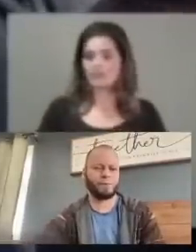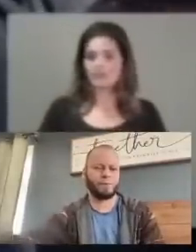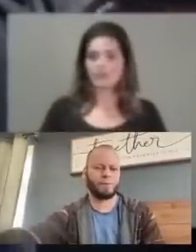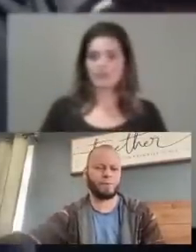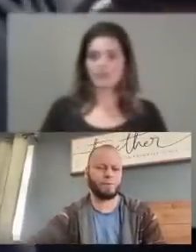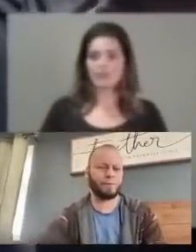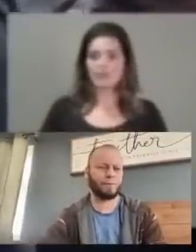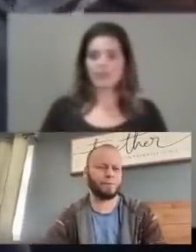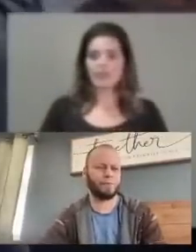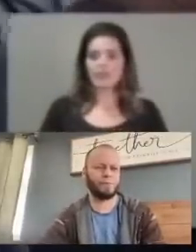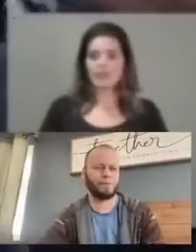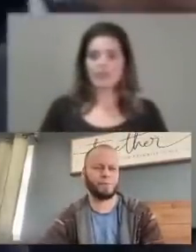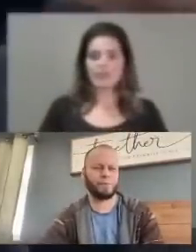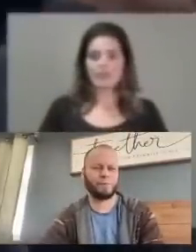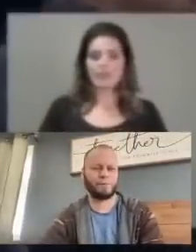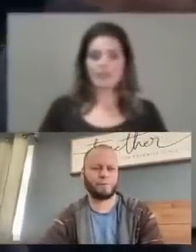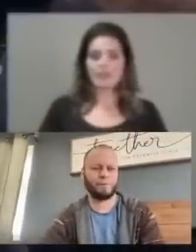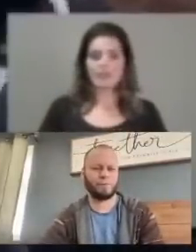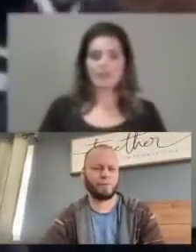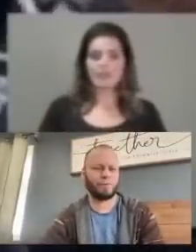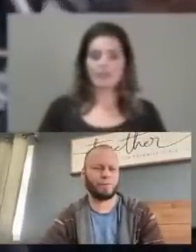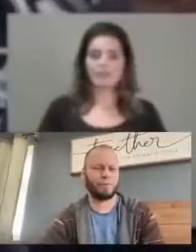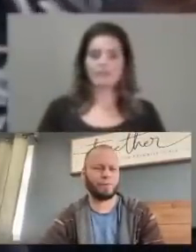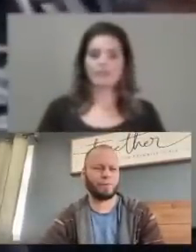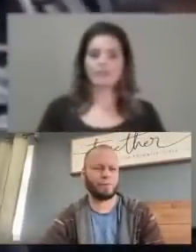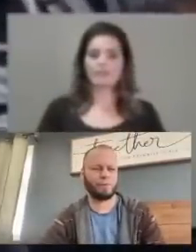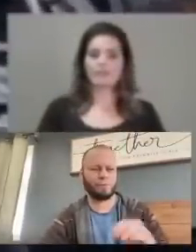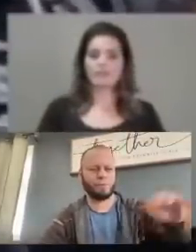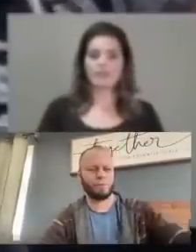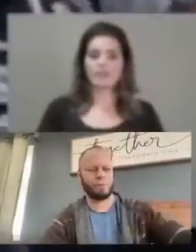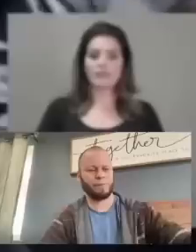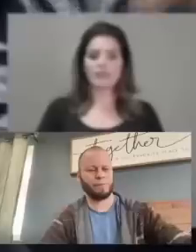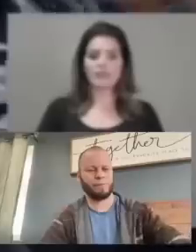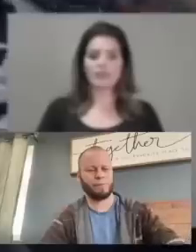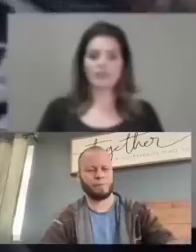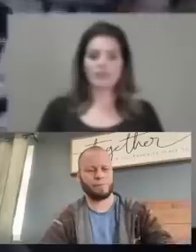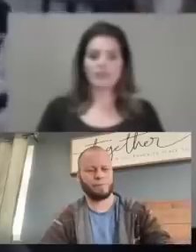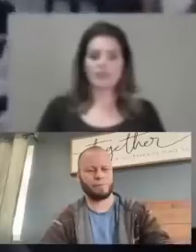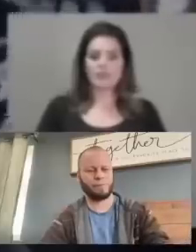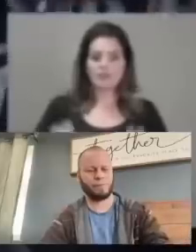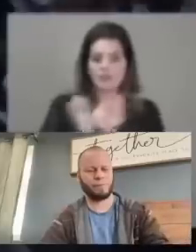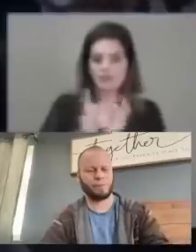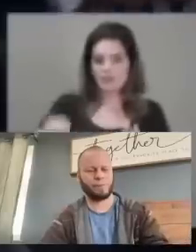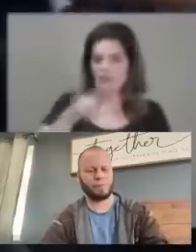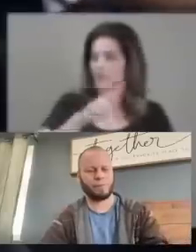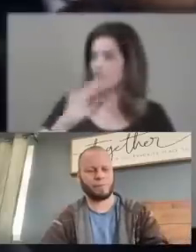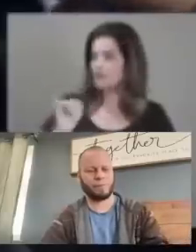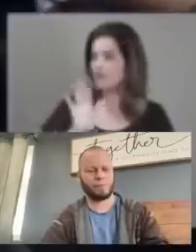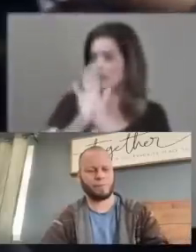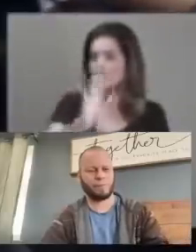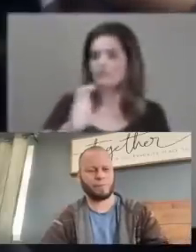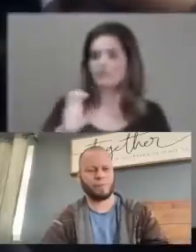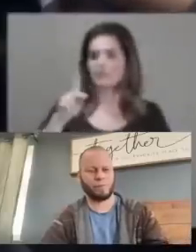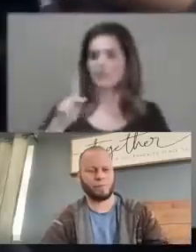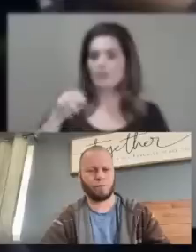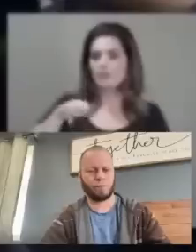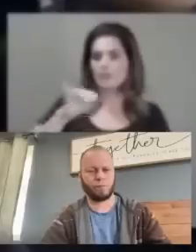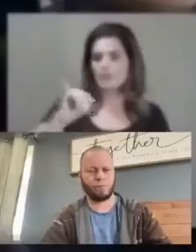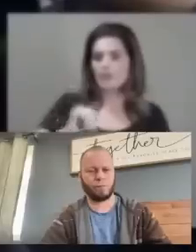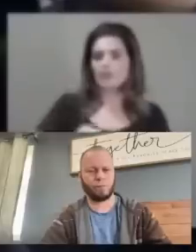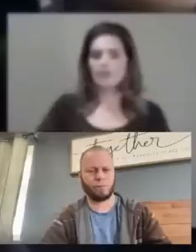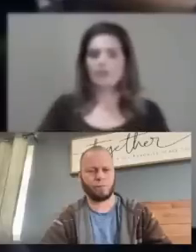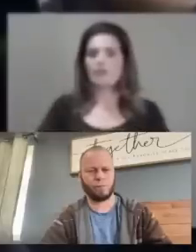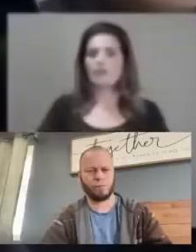aqui em uma hora então a alteração da Rota também todos os documentados vai ser apresentado na cpmi aeronave